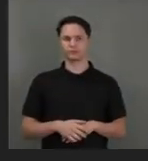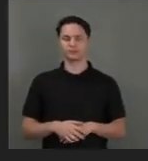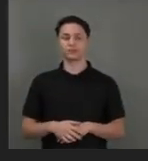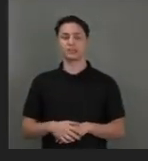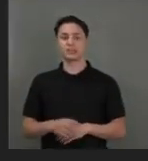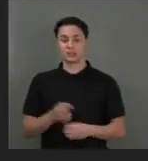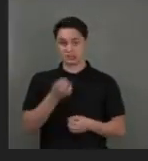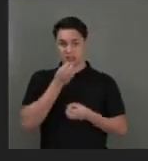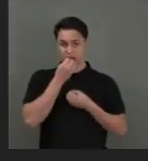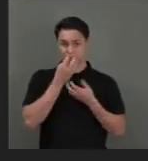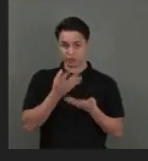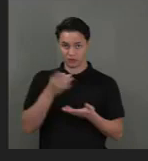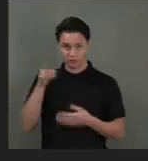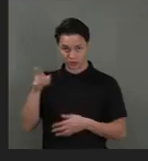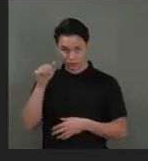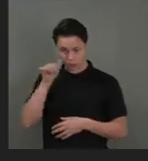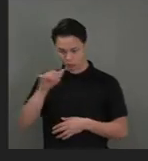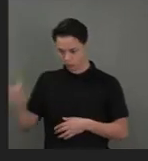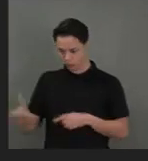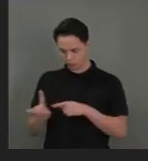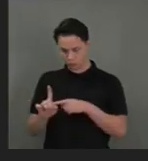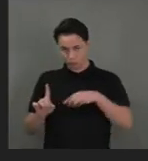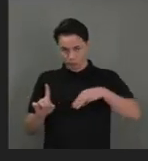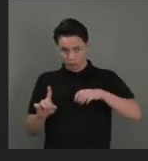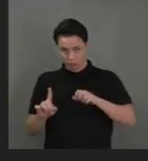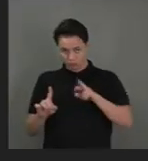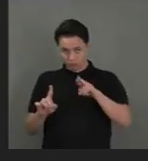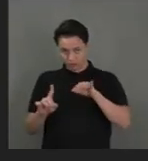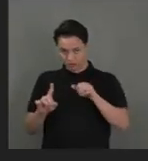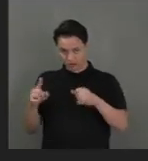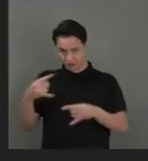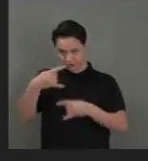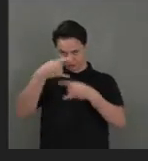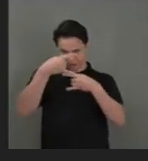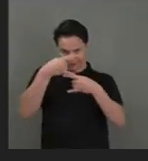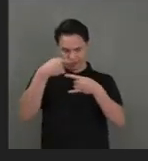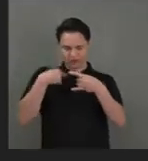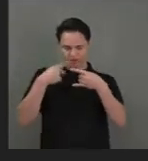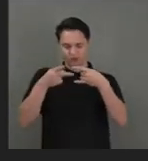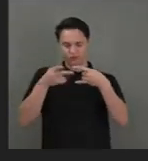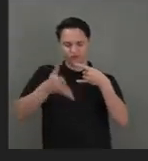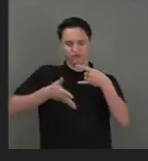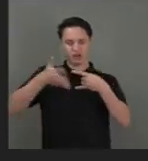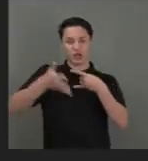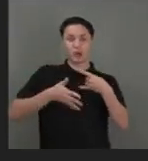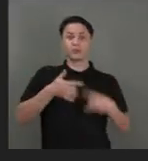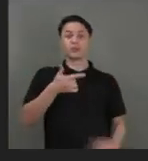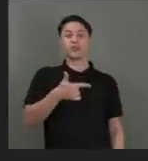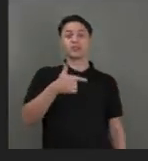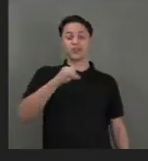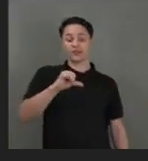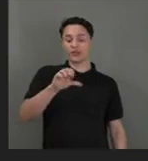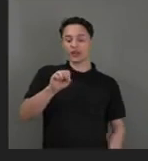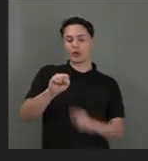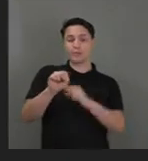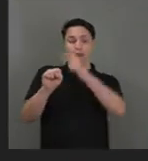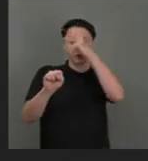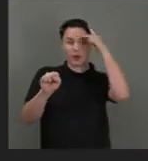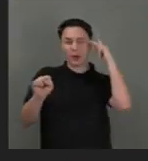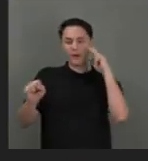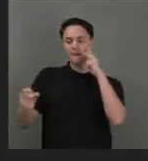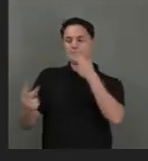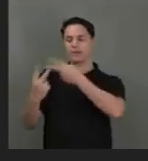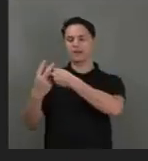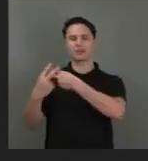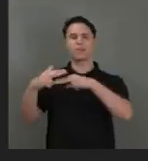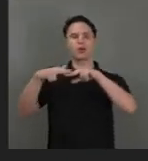de Segurança, Maria Corina falou dos 298 presos políticos e apresentou dados